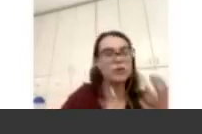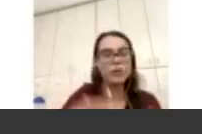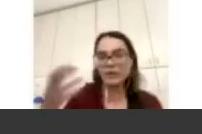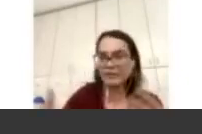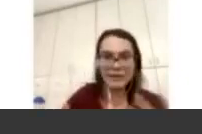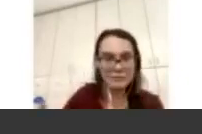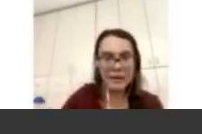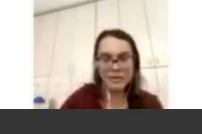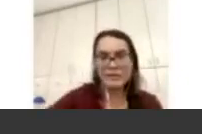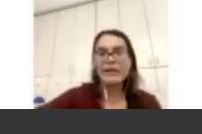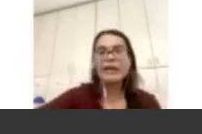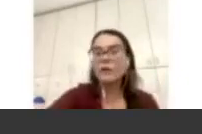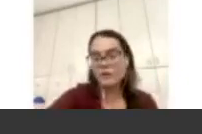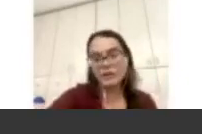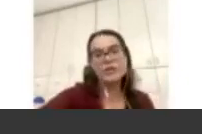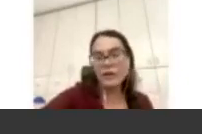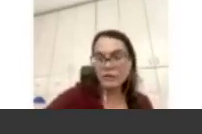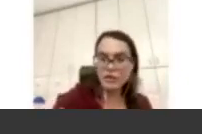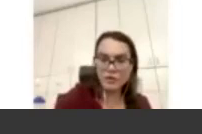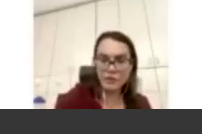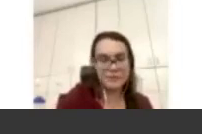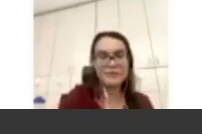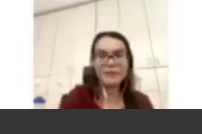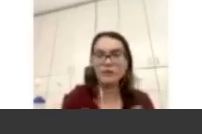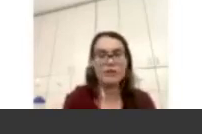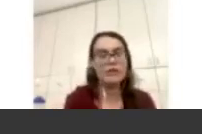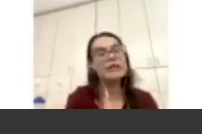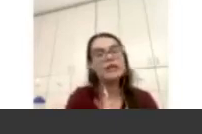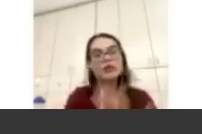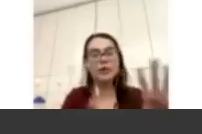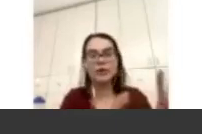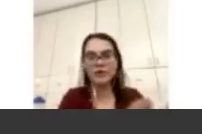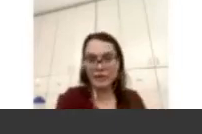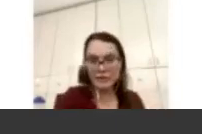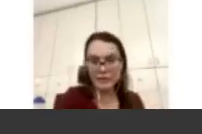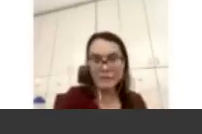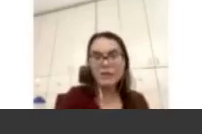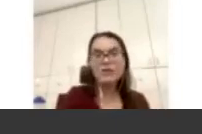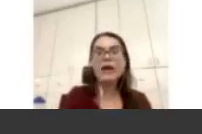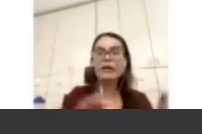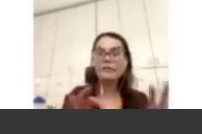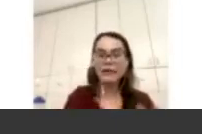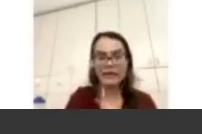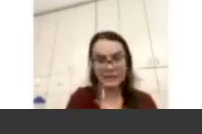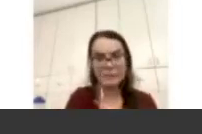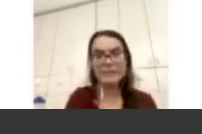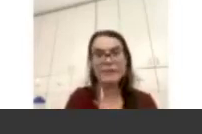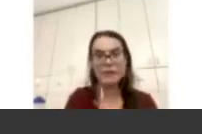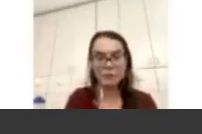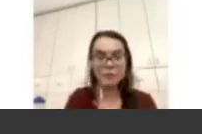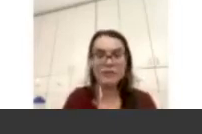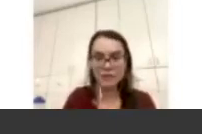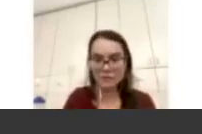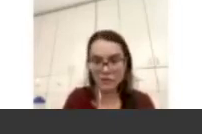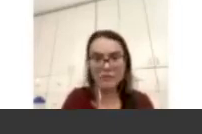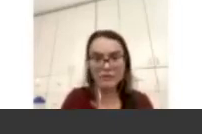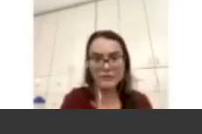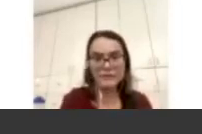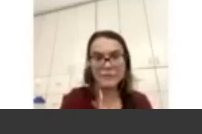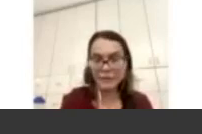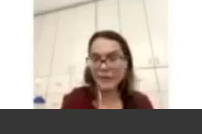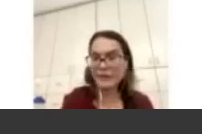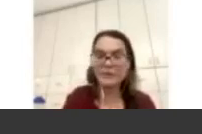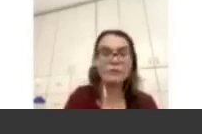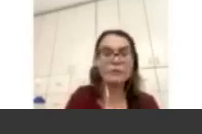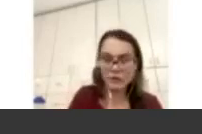material, em 2, 3 páginas, ele consiga te dar os direcionamentos, tanto de excluir urgência, já avaliar se aquele paciente pode ser manejado na